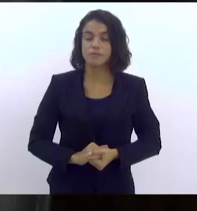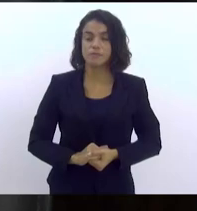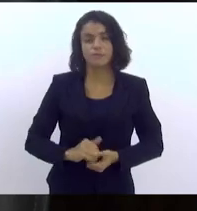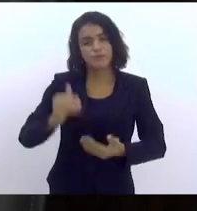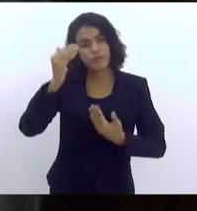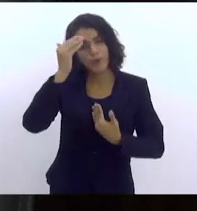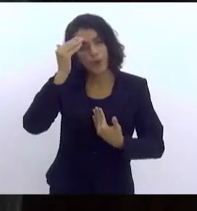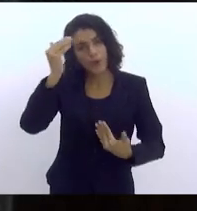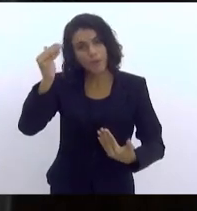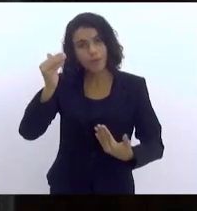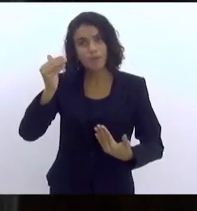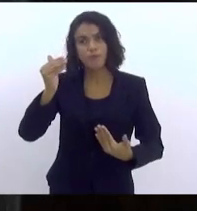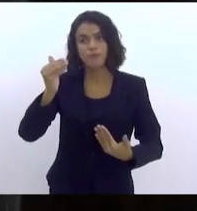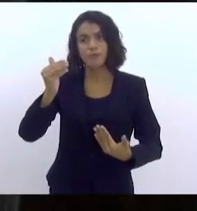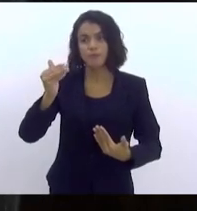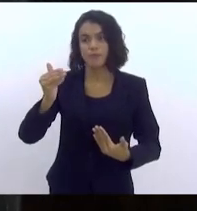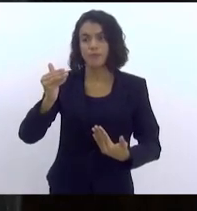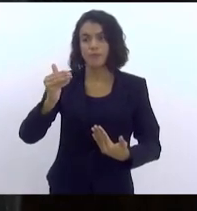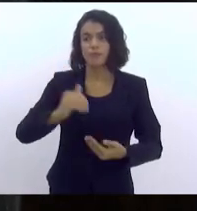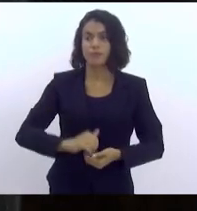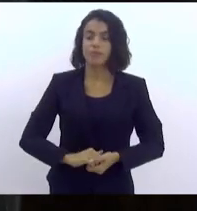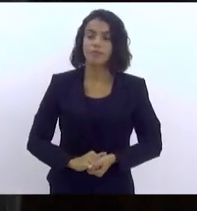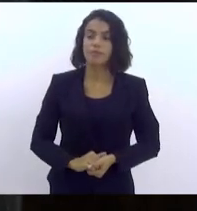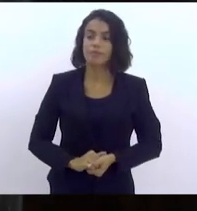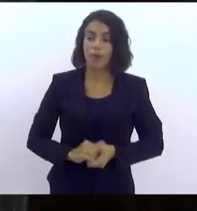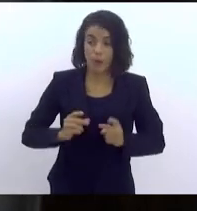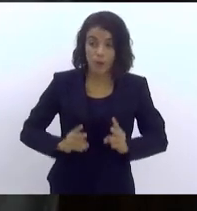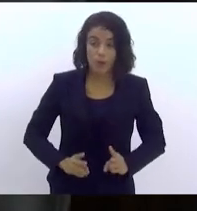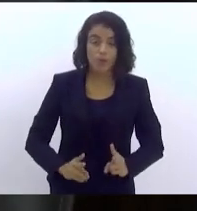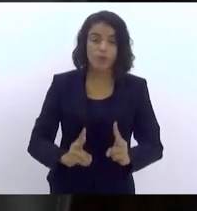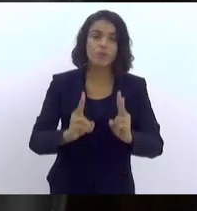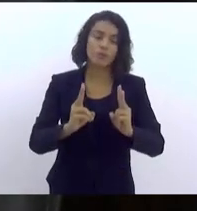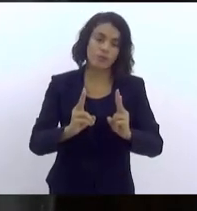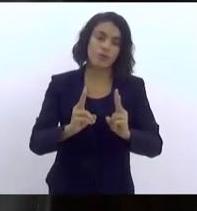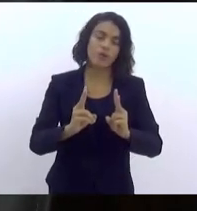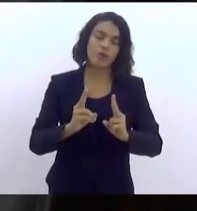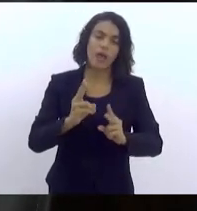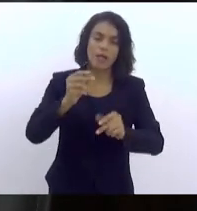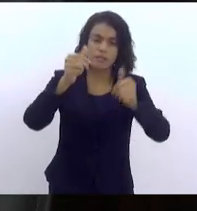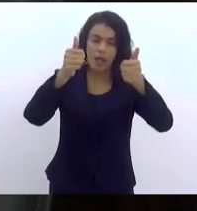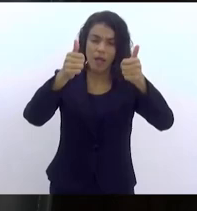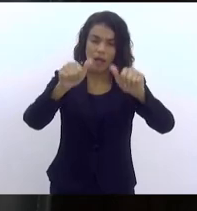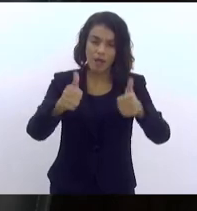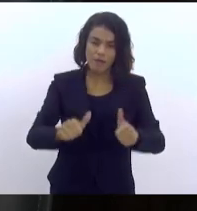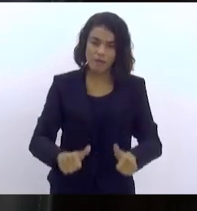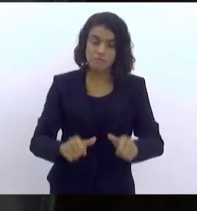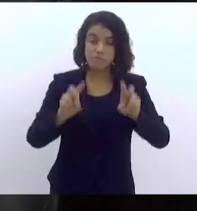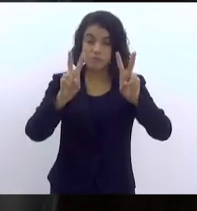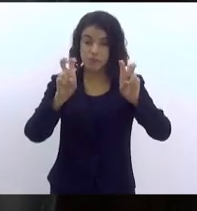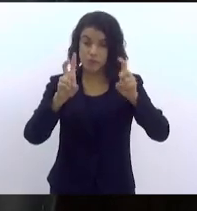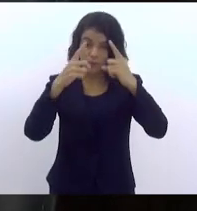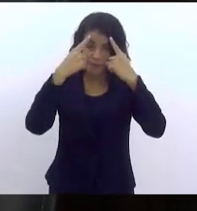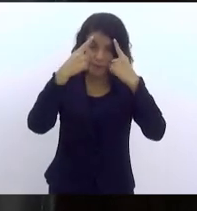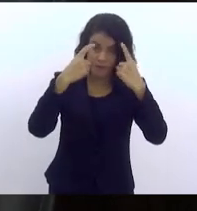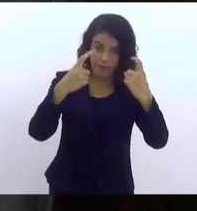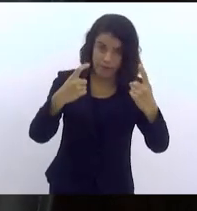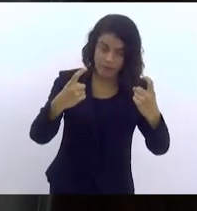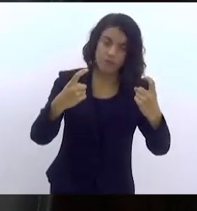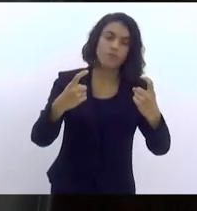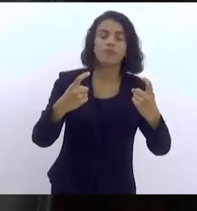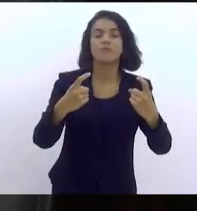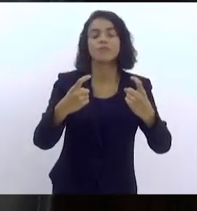Muito obrigado e agora dando continuidade a essa avaliação sobre a violência